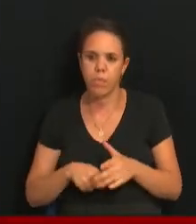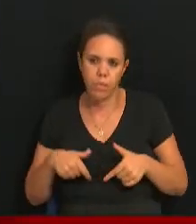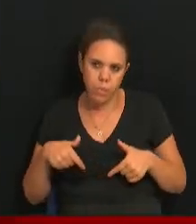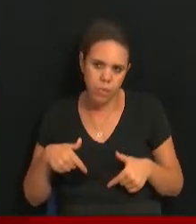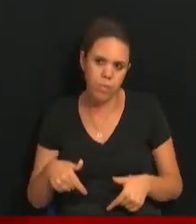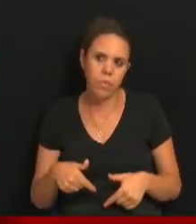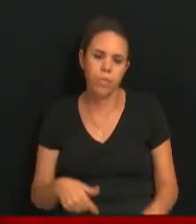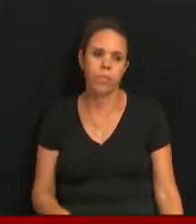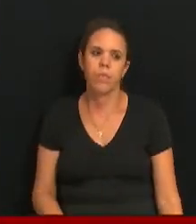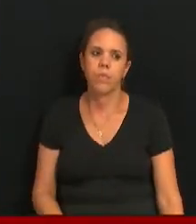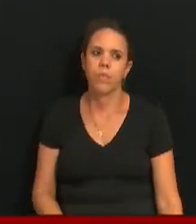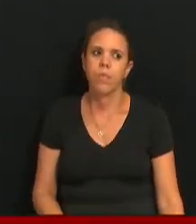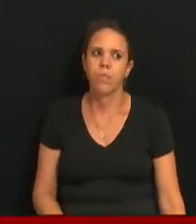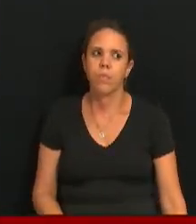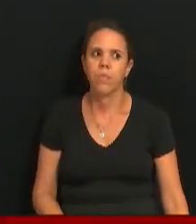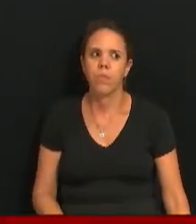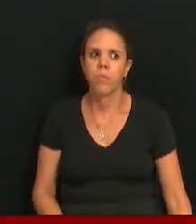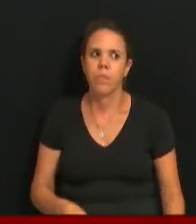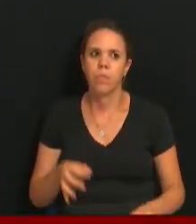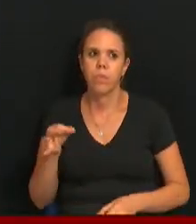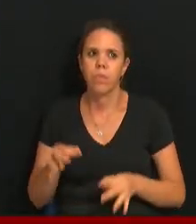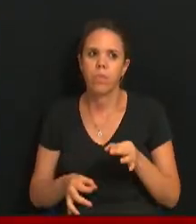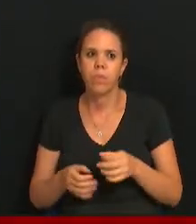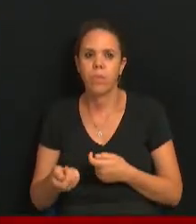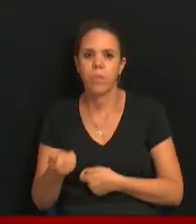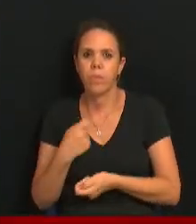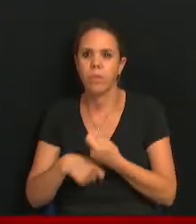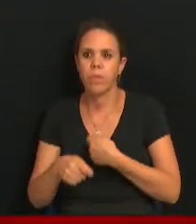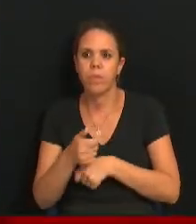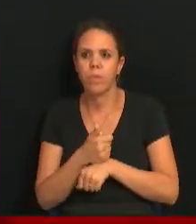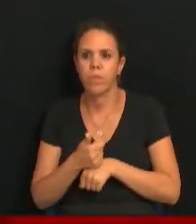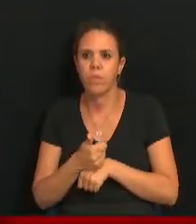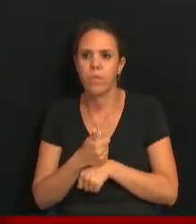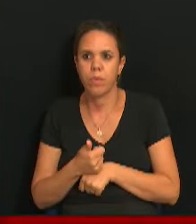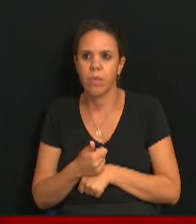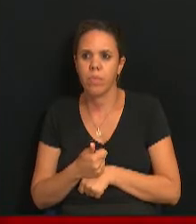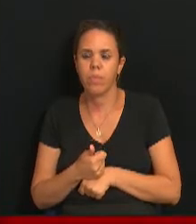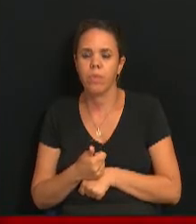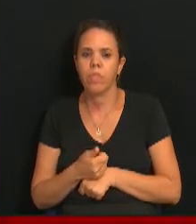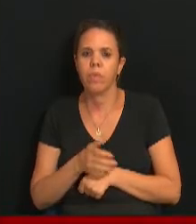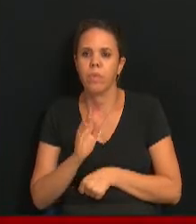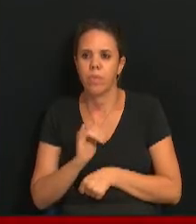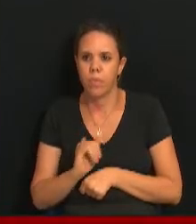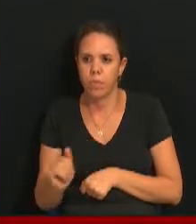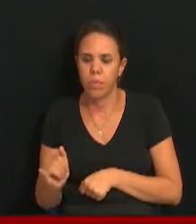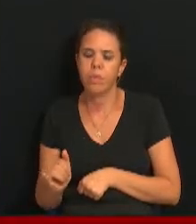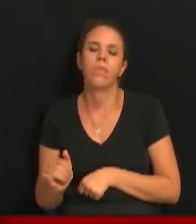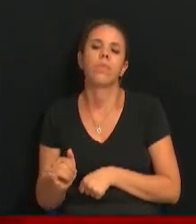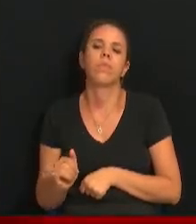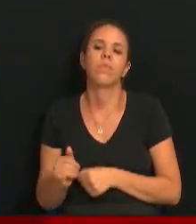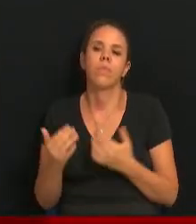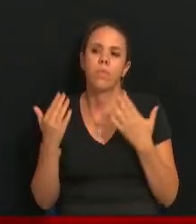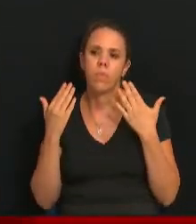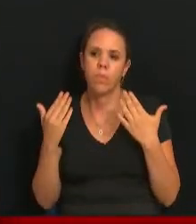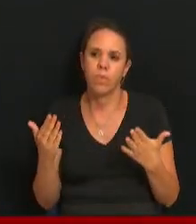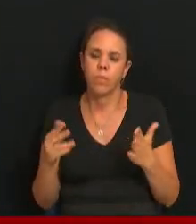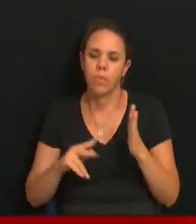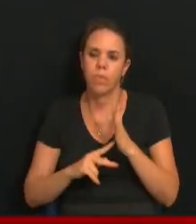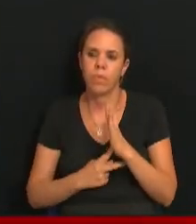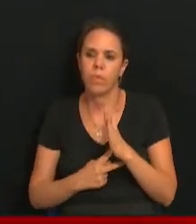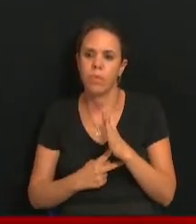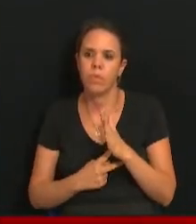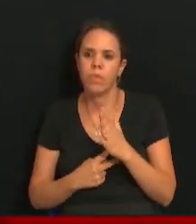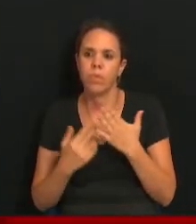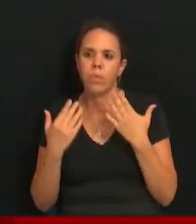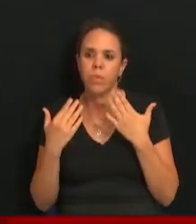né? Juridicamente, administrativamente, como categoria, frente à SME, frente ao próprio sindicato, frente